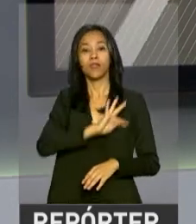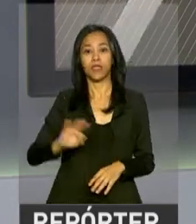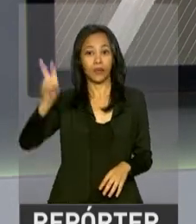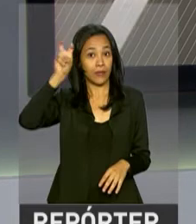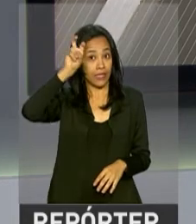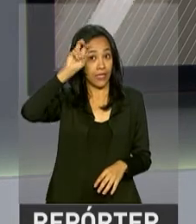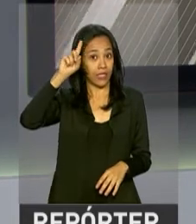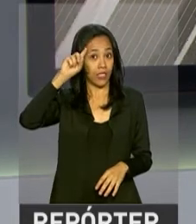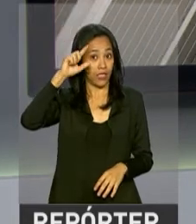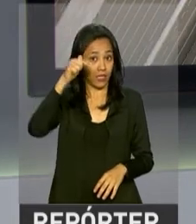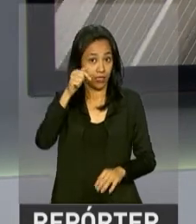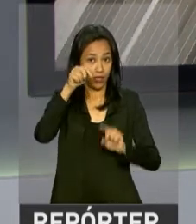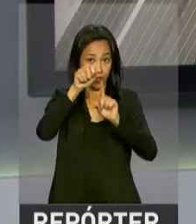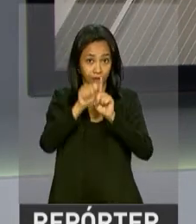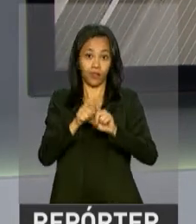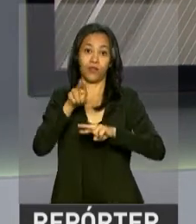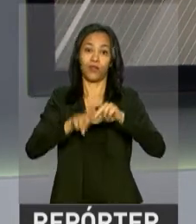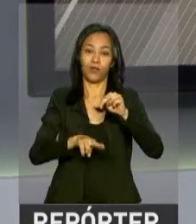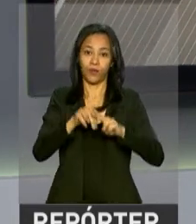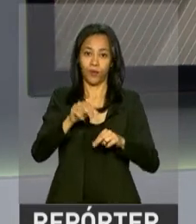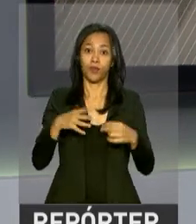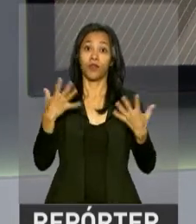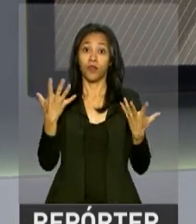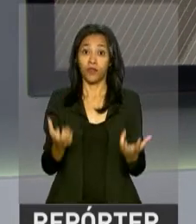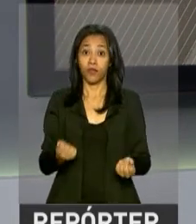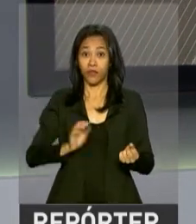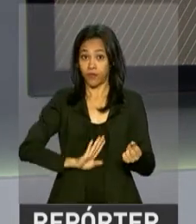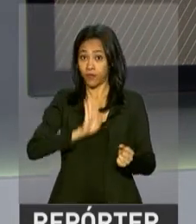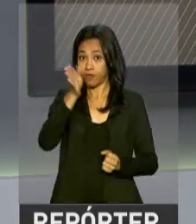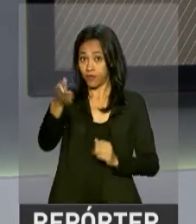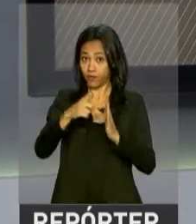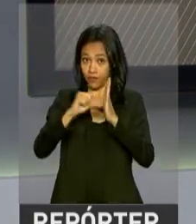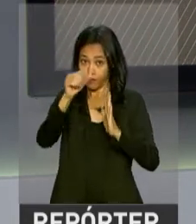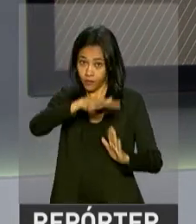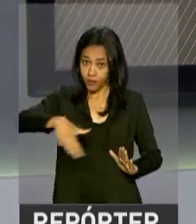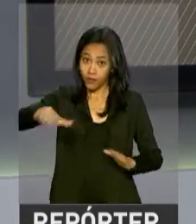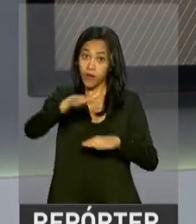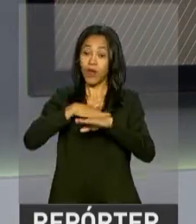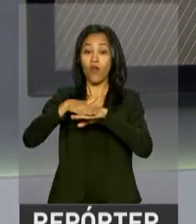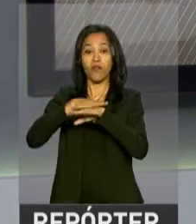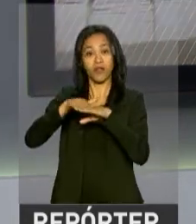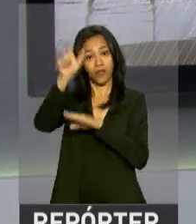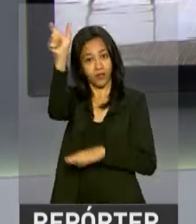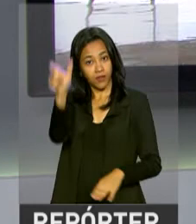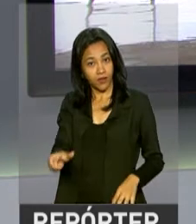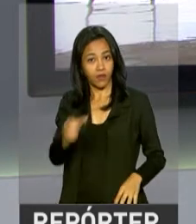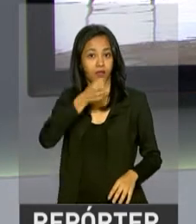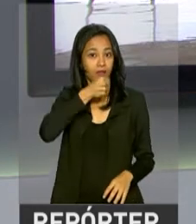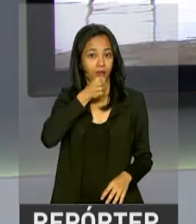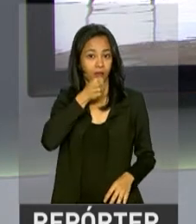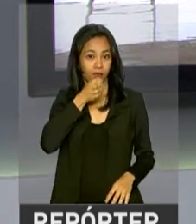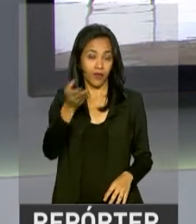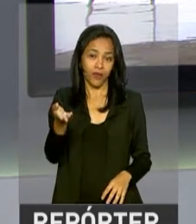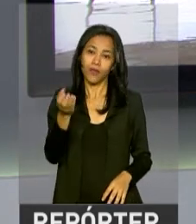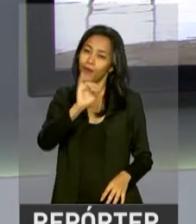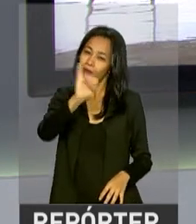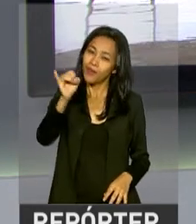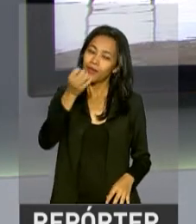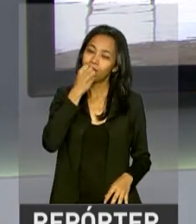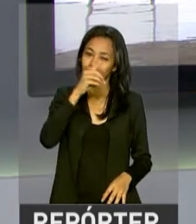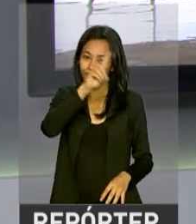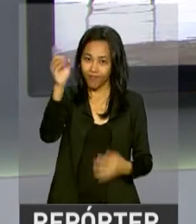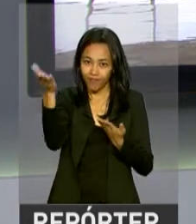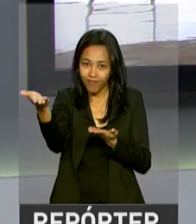feira 7 de junho e vamos direto ao palácio do planalto conversar ao vivo com a repórter gabriela noronha olá gabi bom dia pra